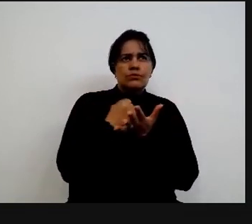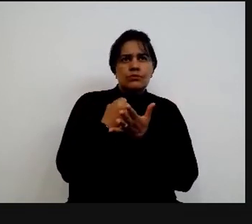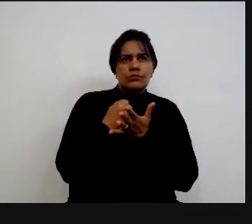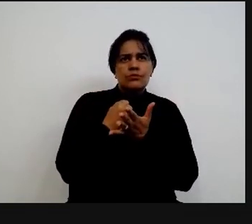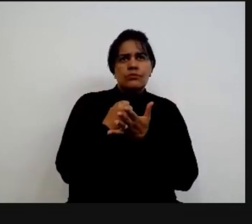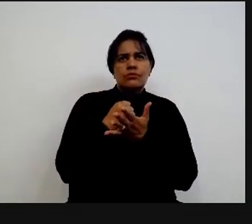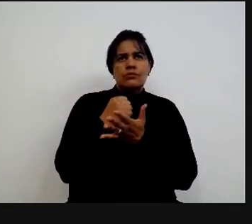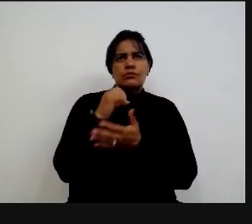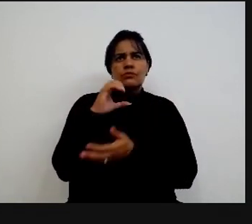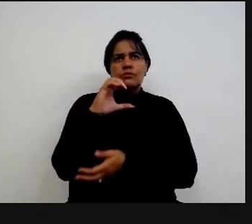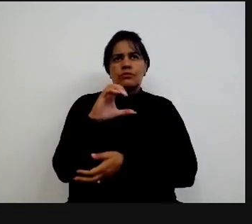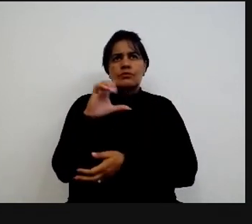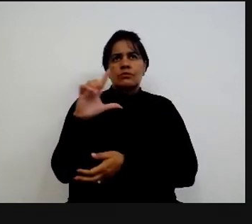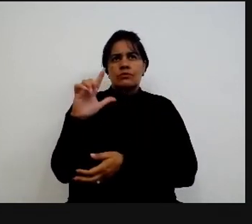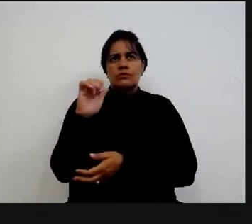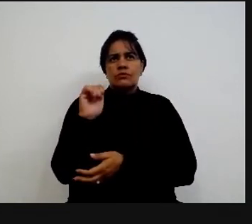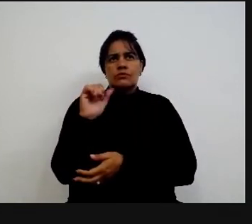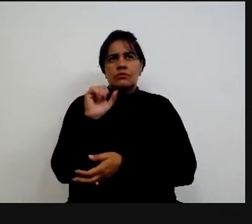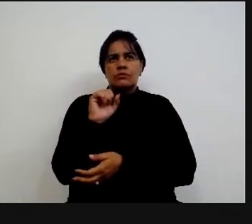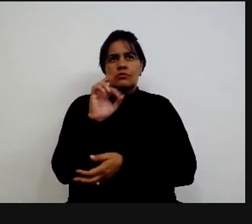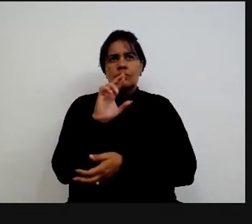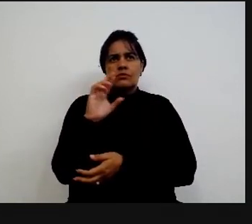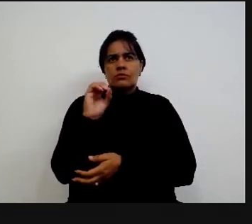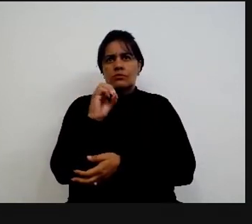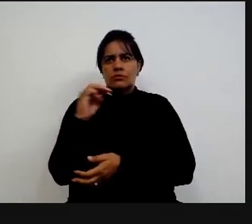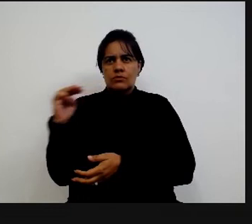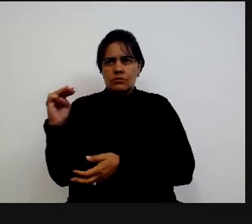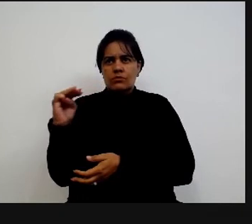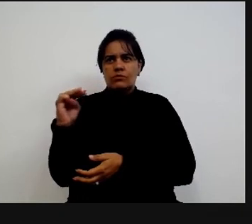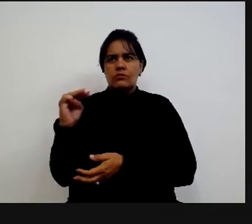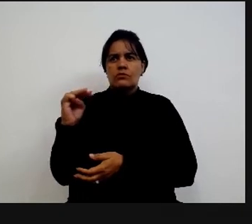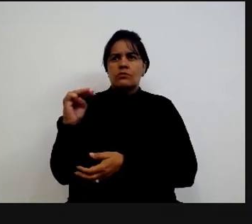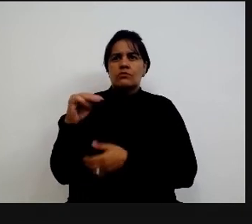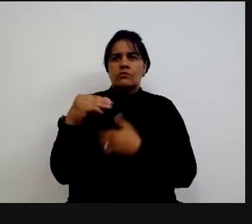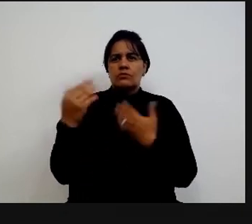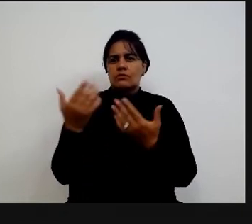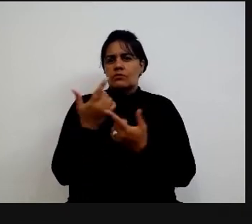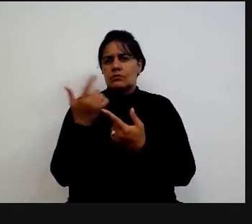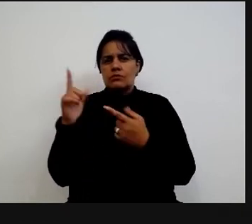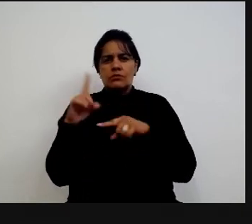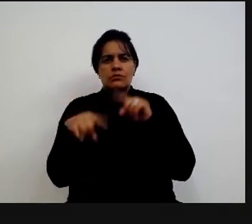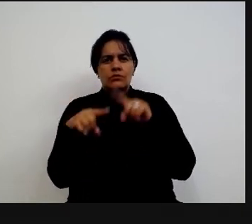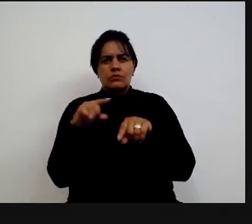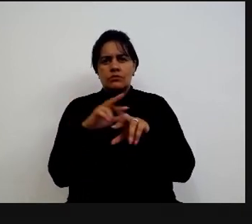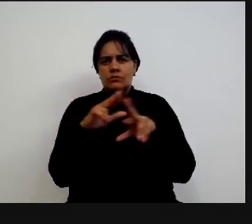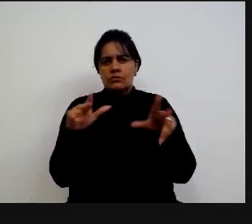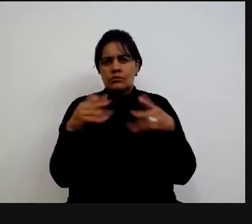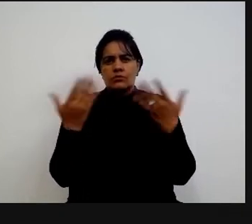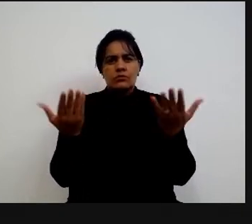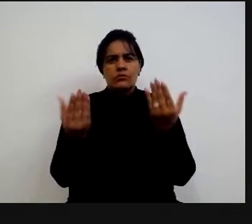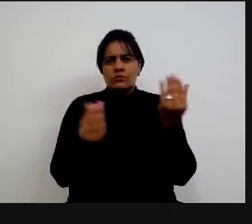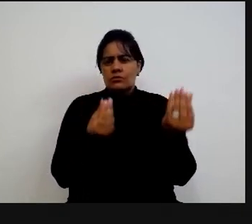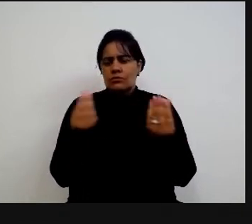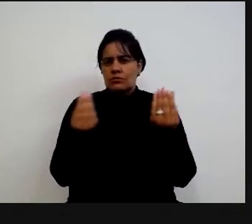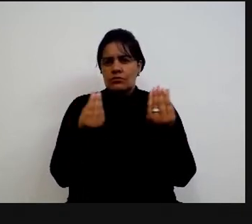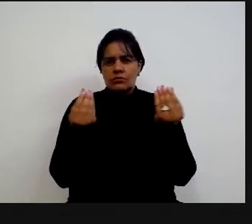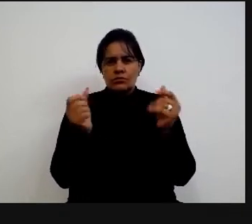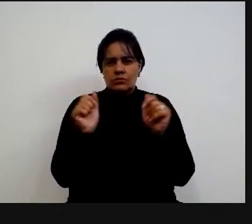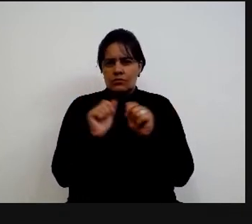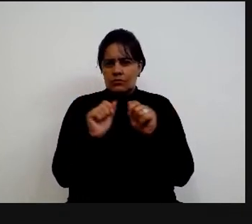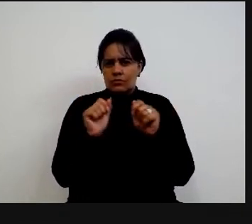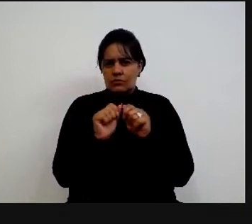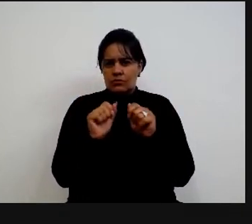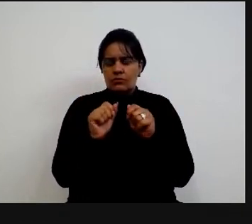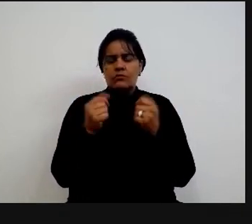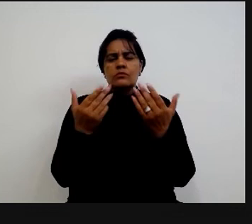Classroom é gratuito, né? Moodle ou qualquer outra ferramenta, o Miro. Como é que tem